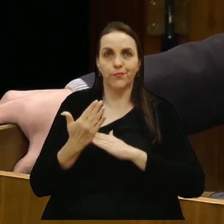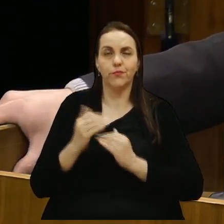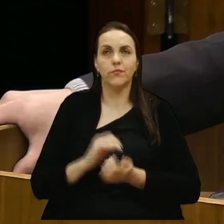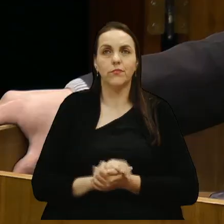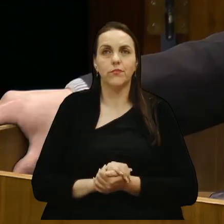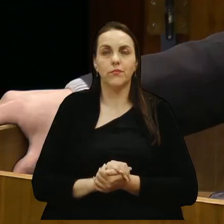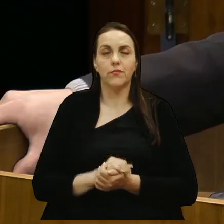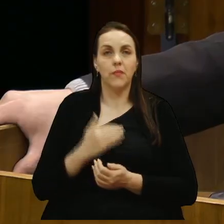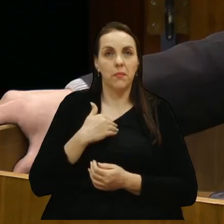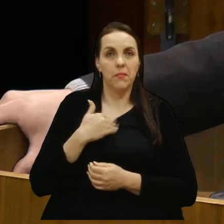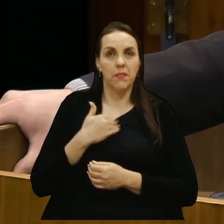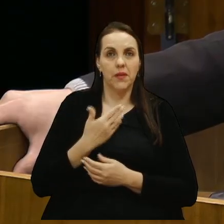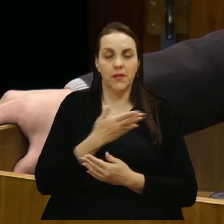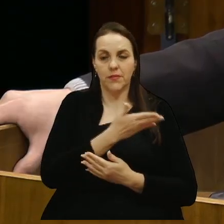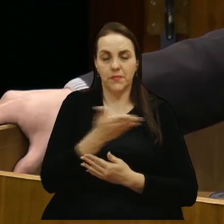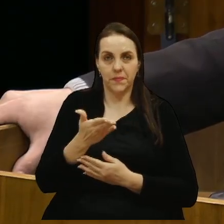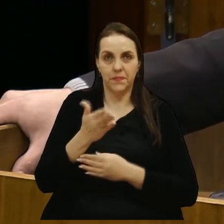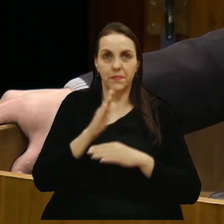minhas assessoras.